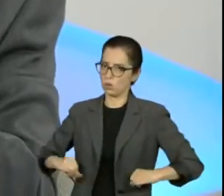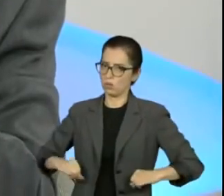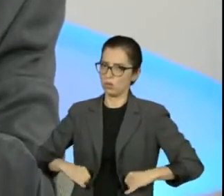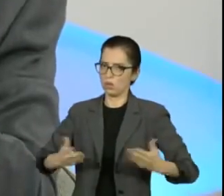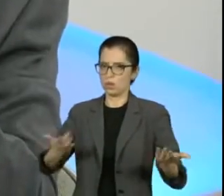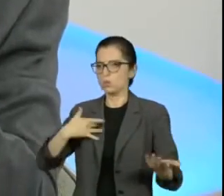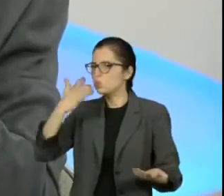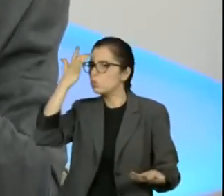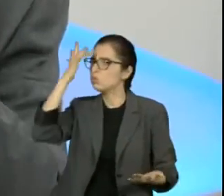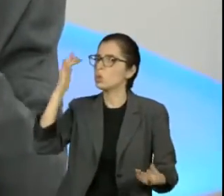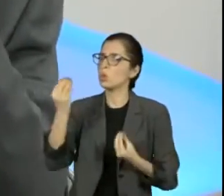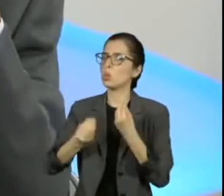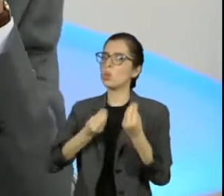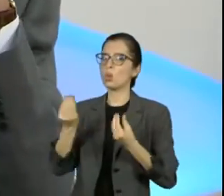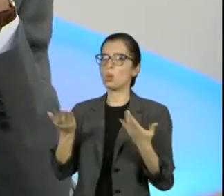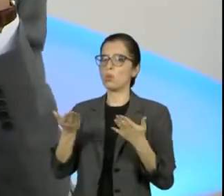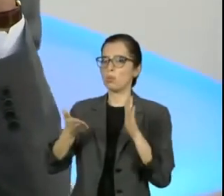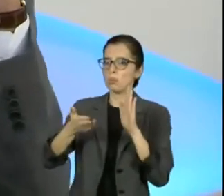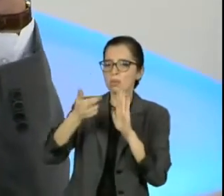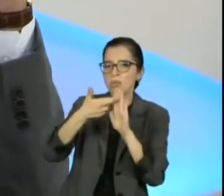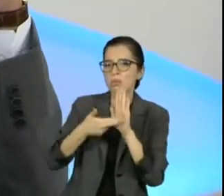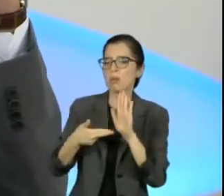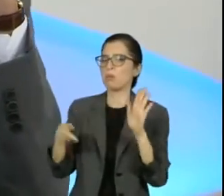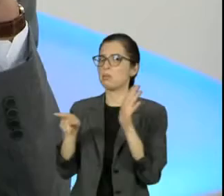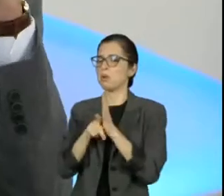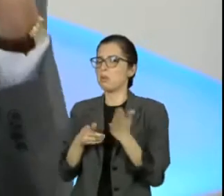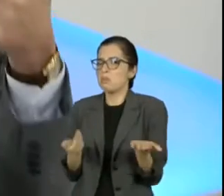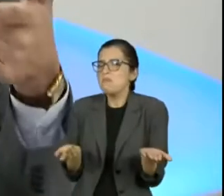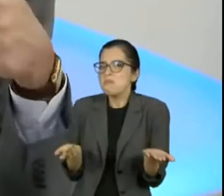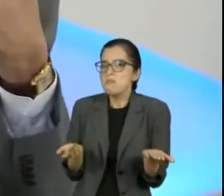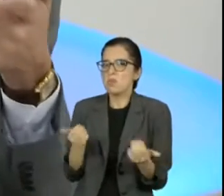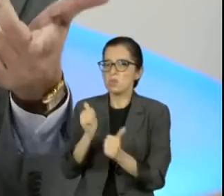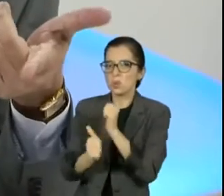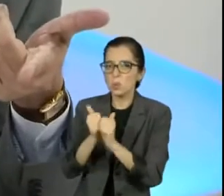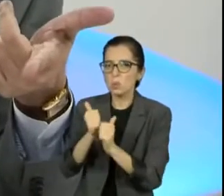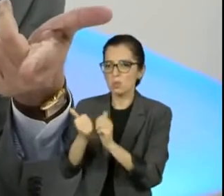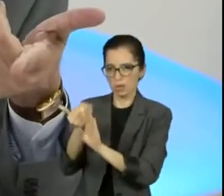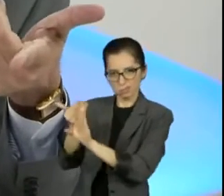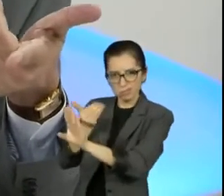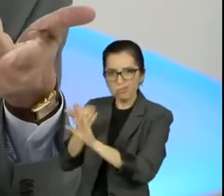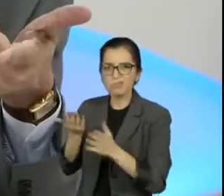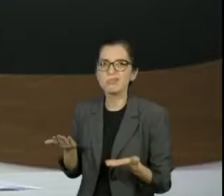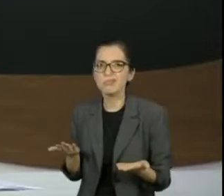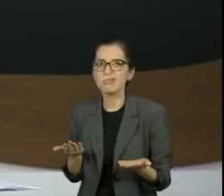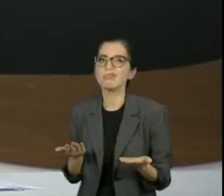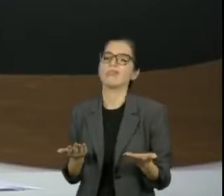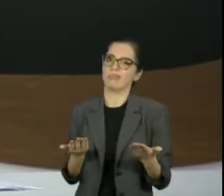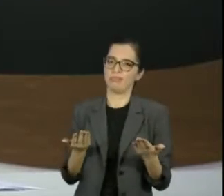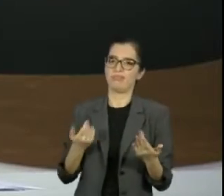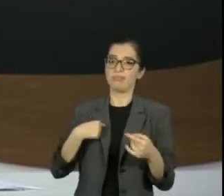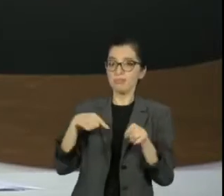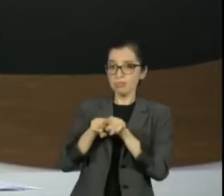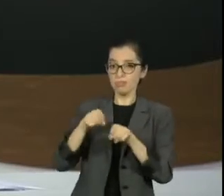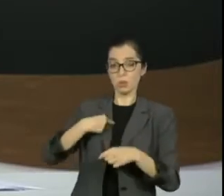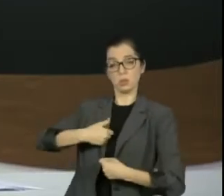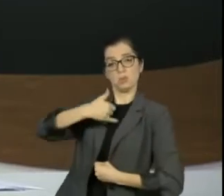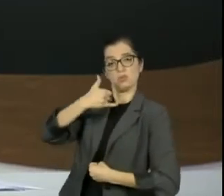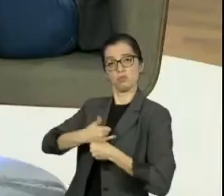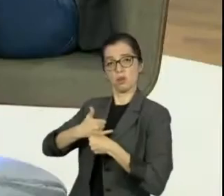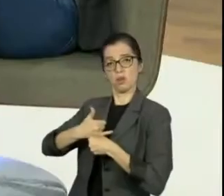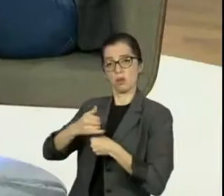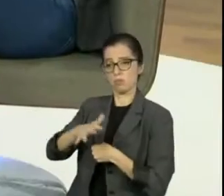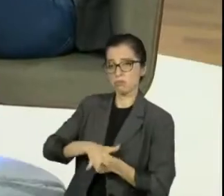estou afastado, porque tem uma coisa que ninguém sabe, Vera? Cartola também fica velho. Todo mundo sabe, se sabe. Eu